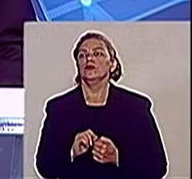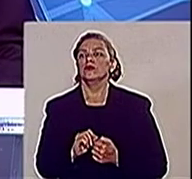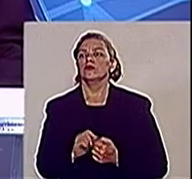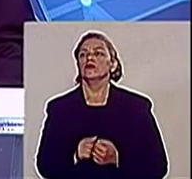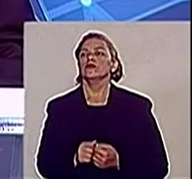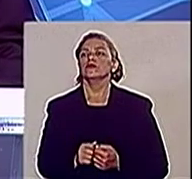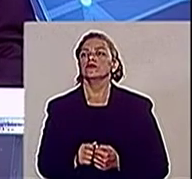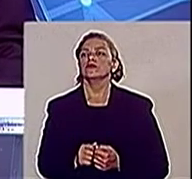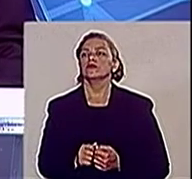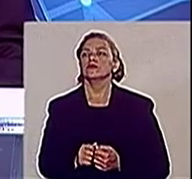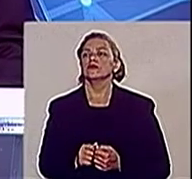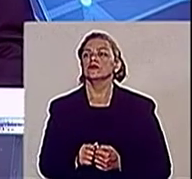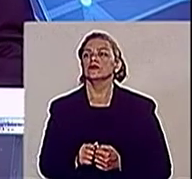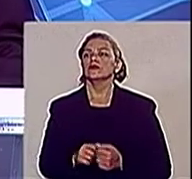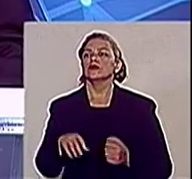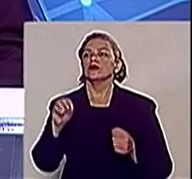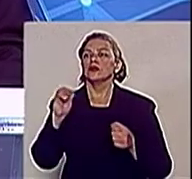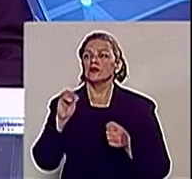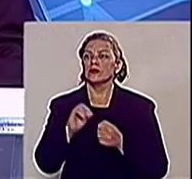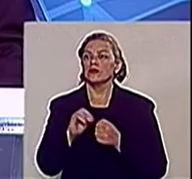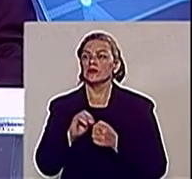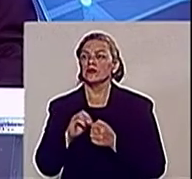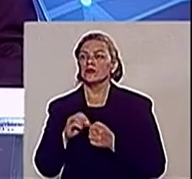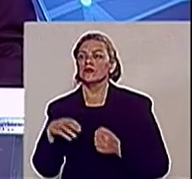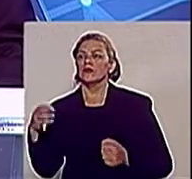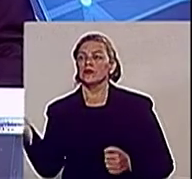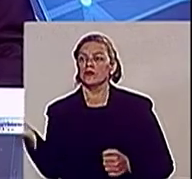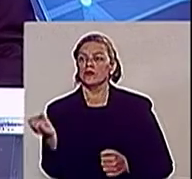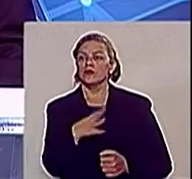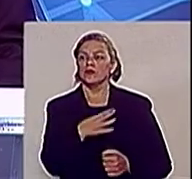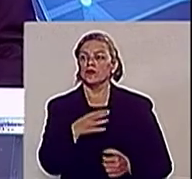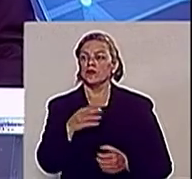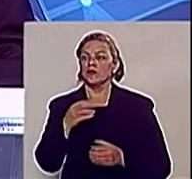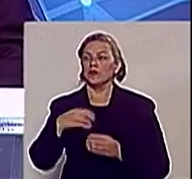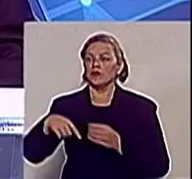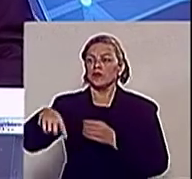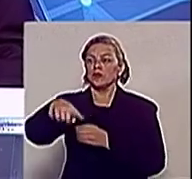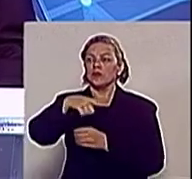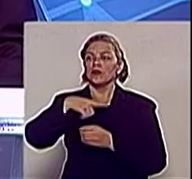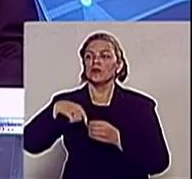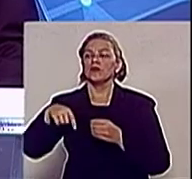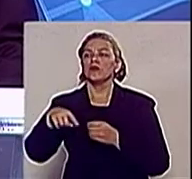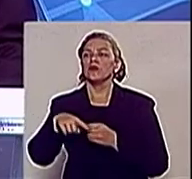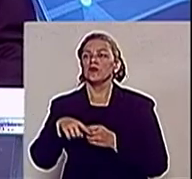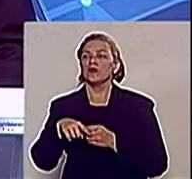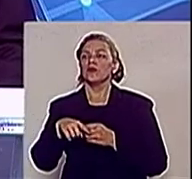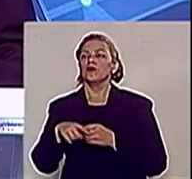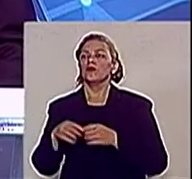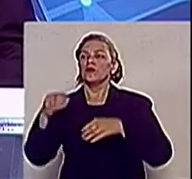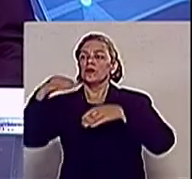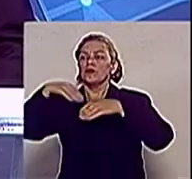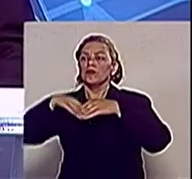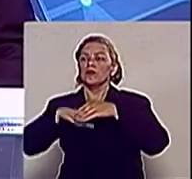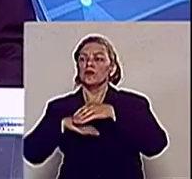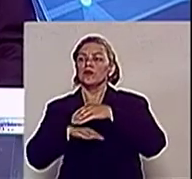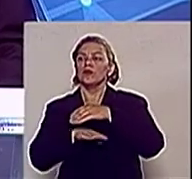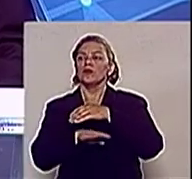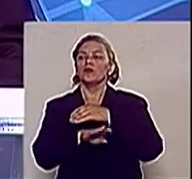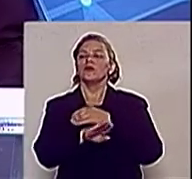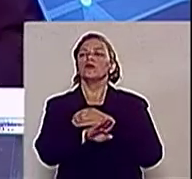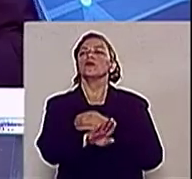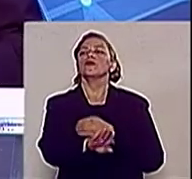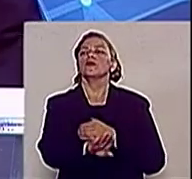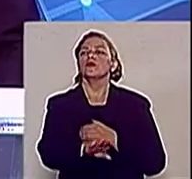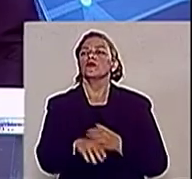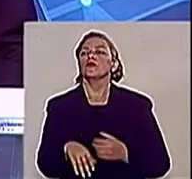Banhado, é fazer a nova rotatória do gás. Uma solução de uma passagem subterrânea na rotatória do